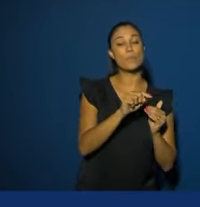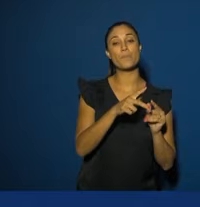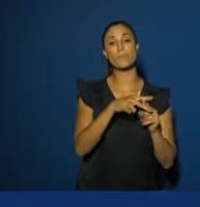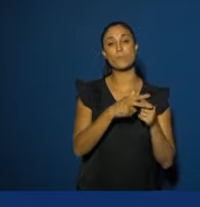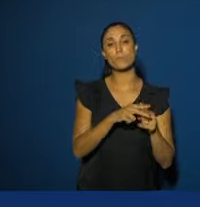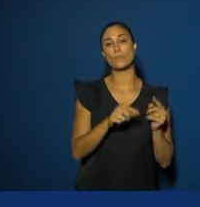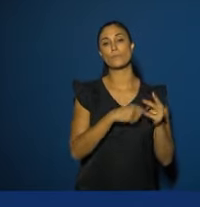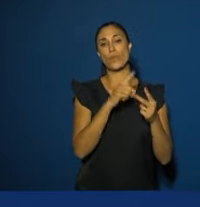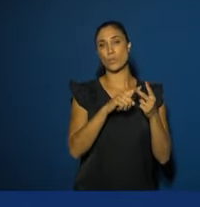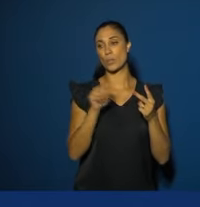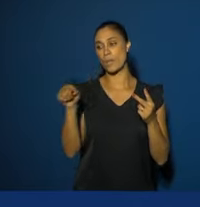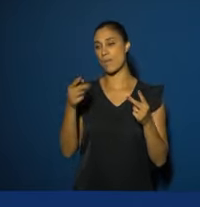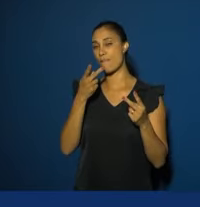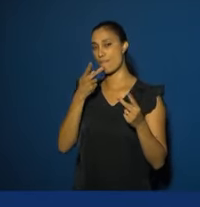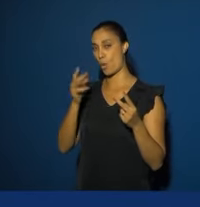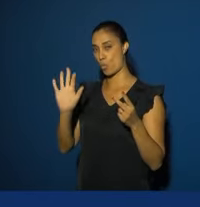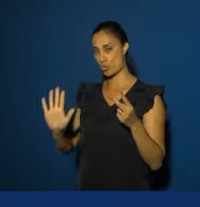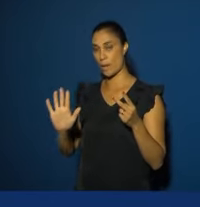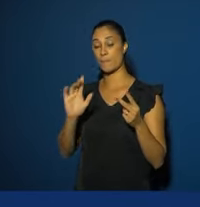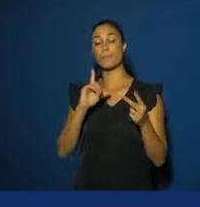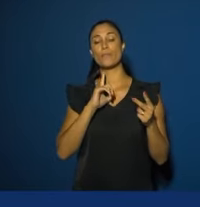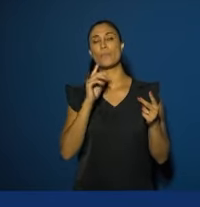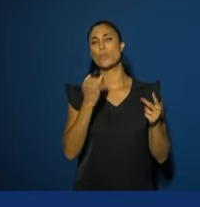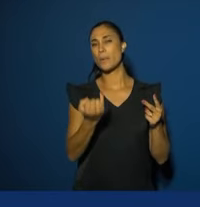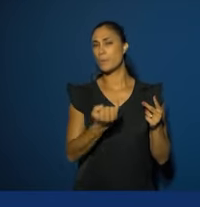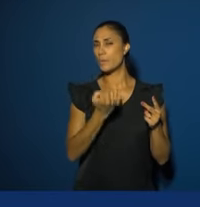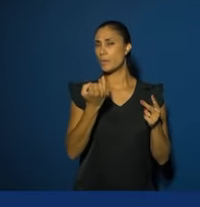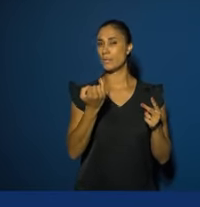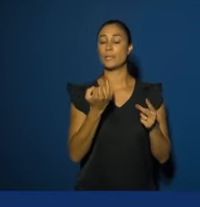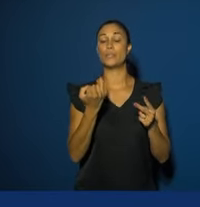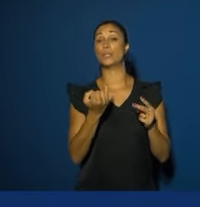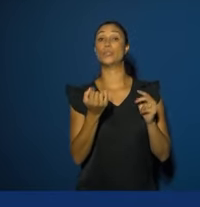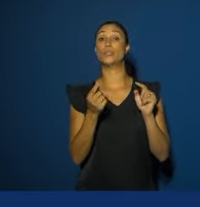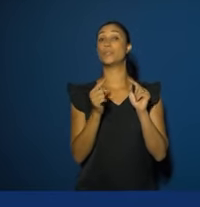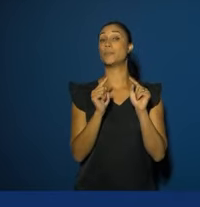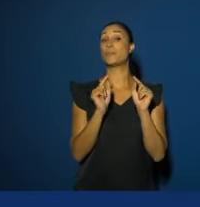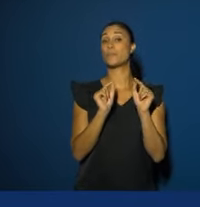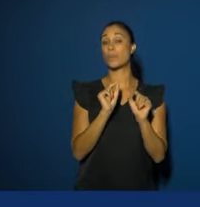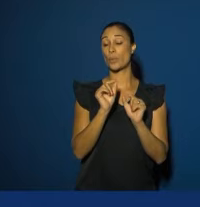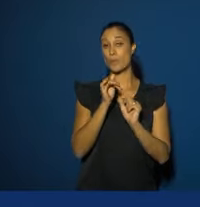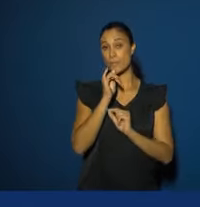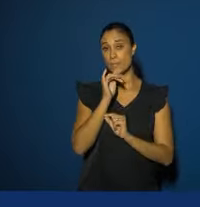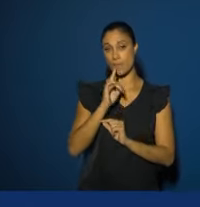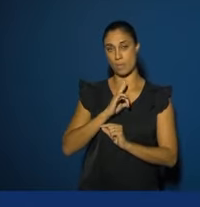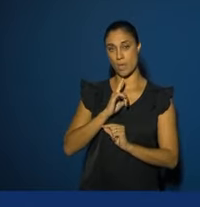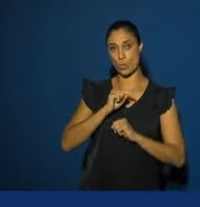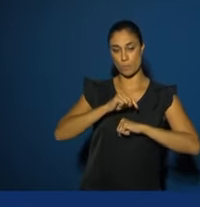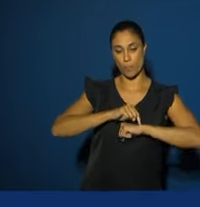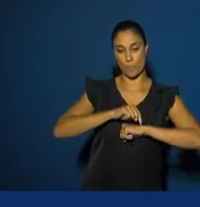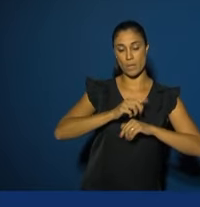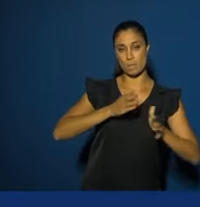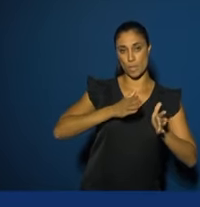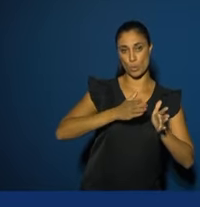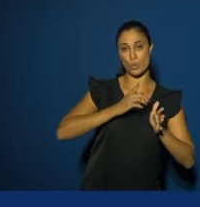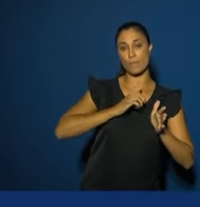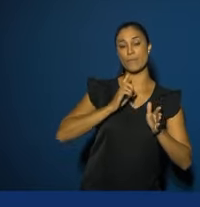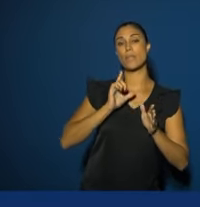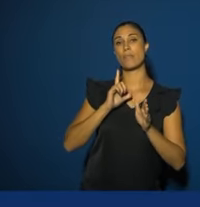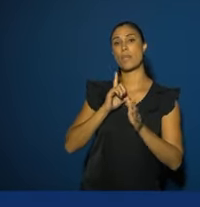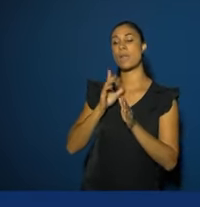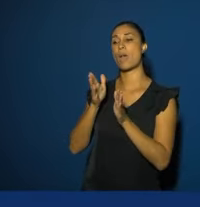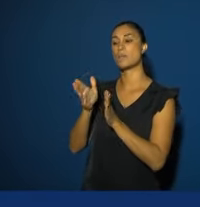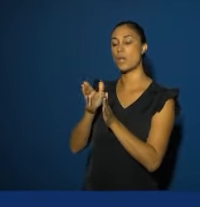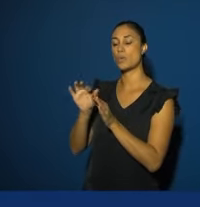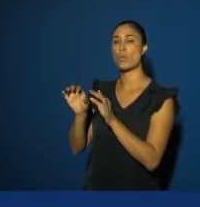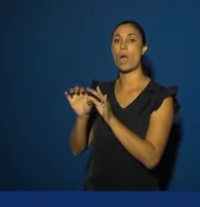foi segundo ponto que o barbut comentou super relevante E aí muito importante né você ter os momentos onde você consulta o mercado